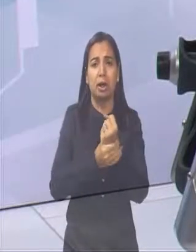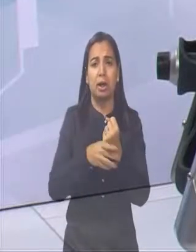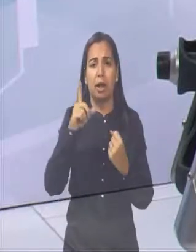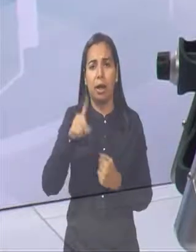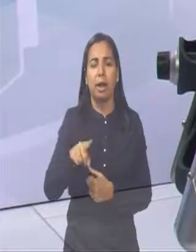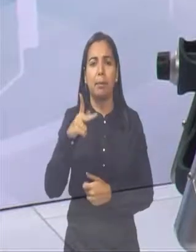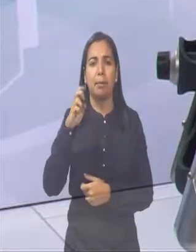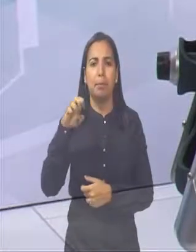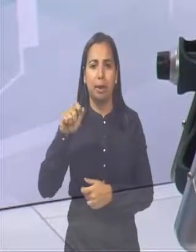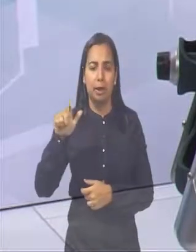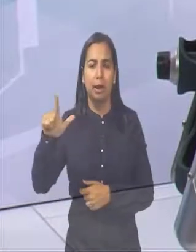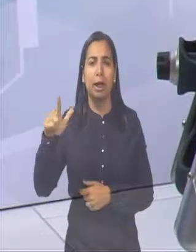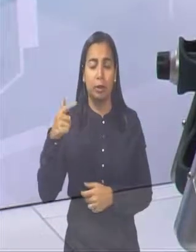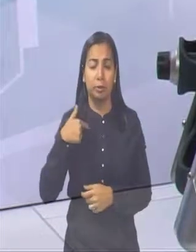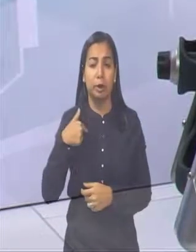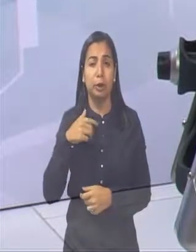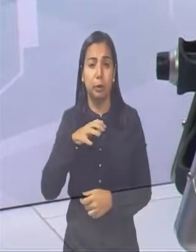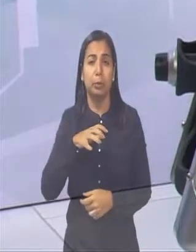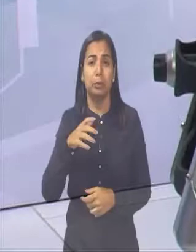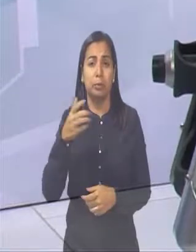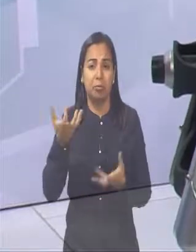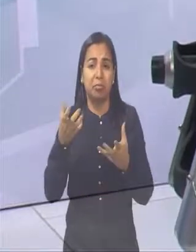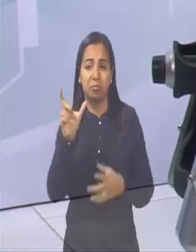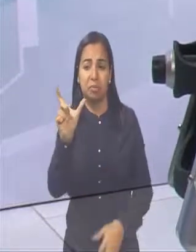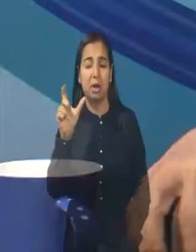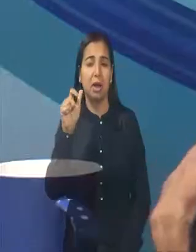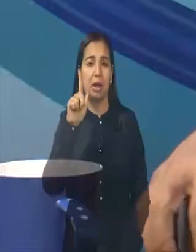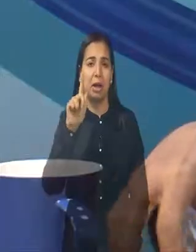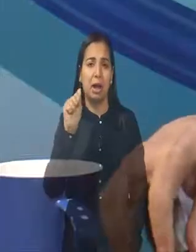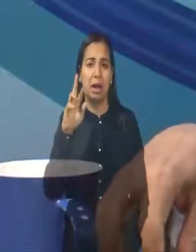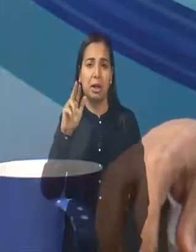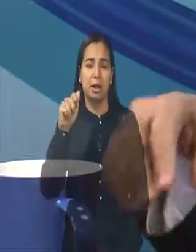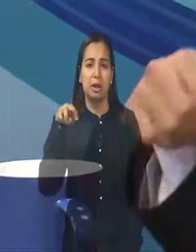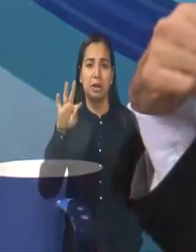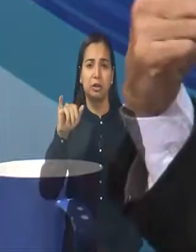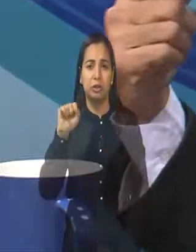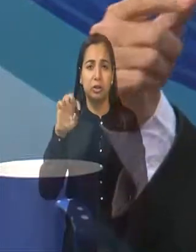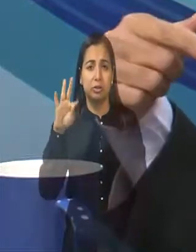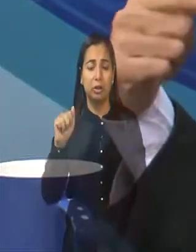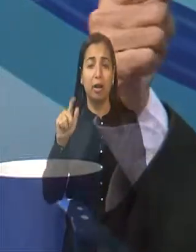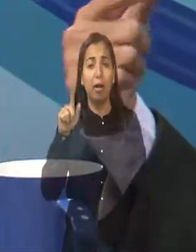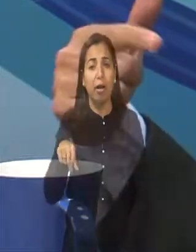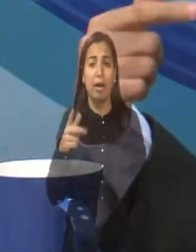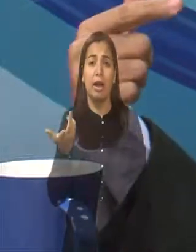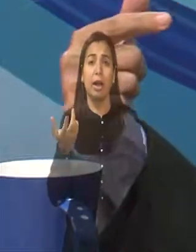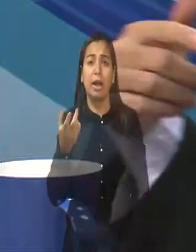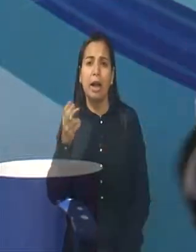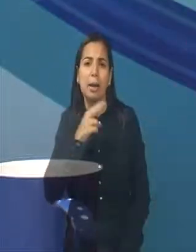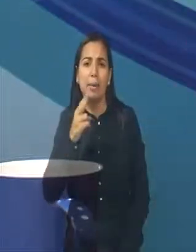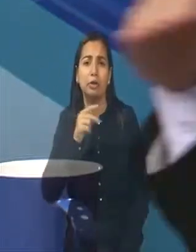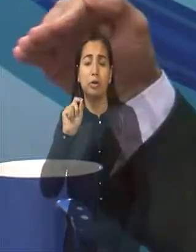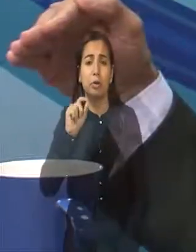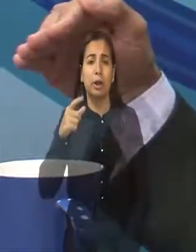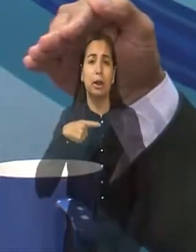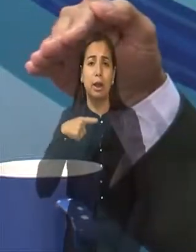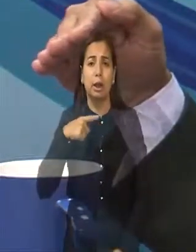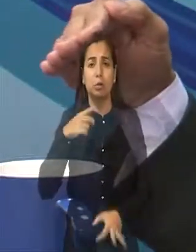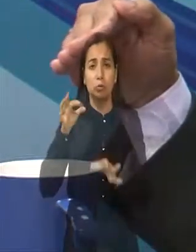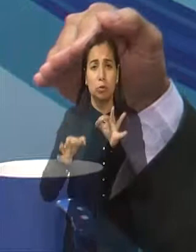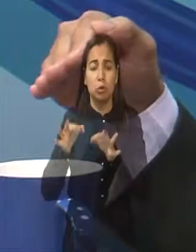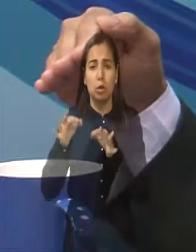eu sou garantista, mas que em situações de emergência faz parte do ordenamento jurídico e não quebra